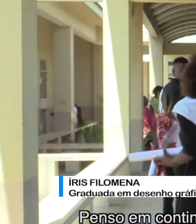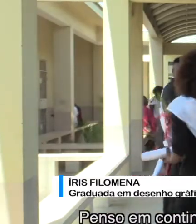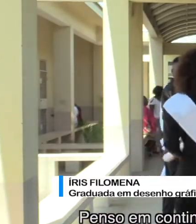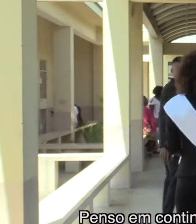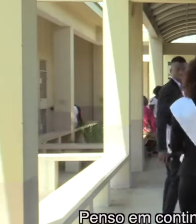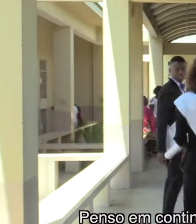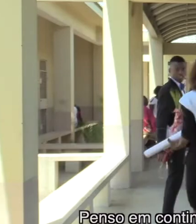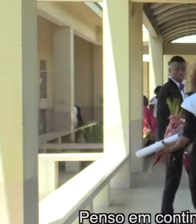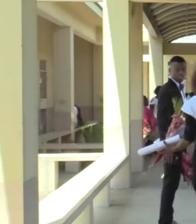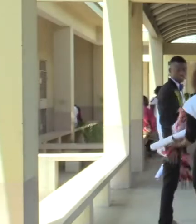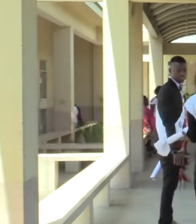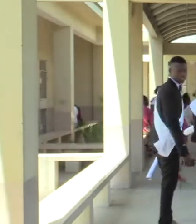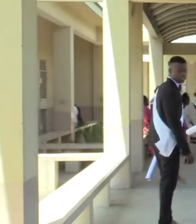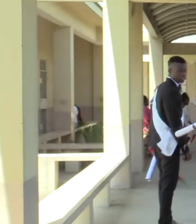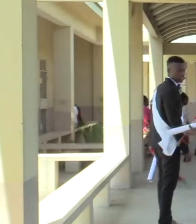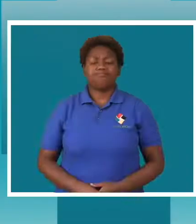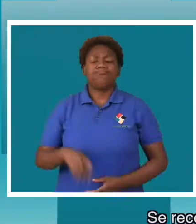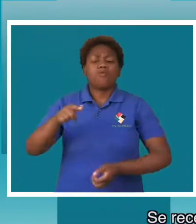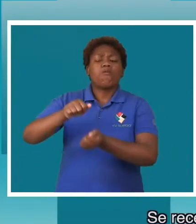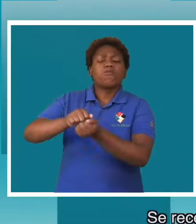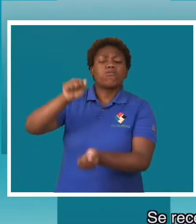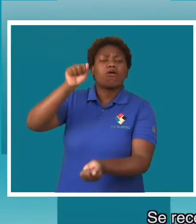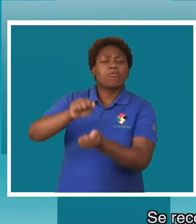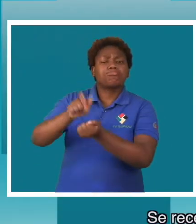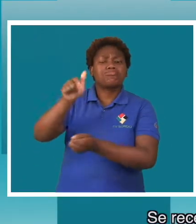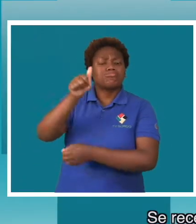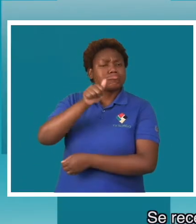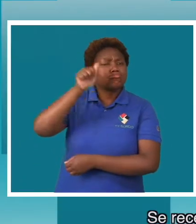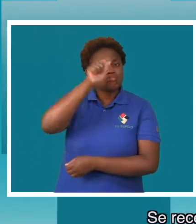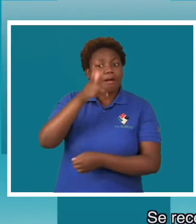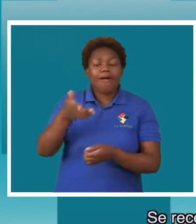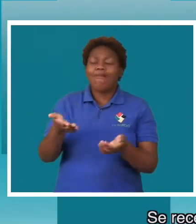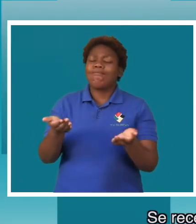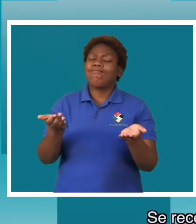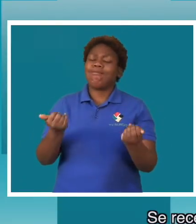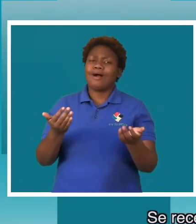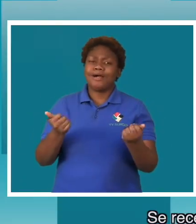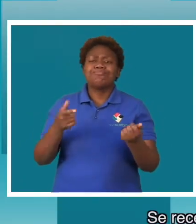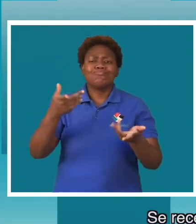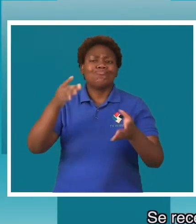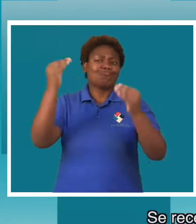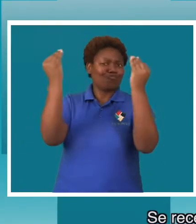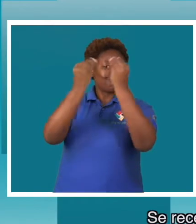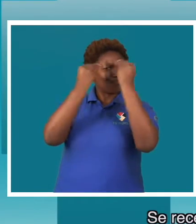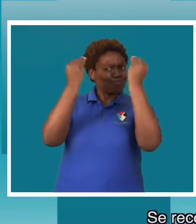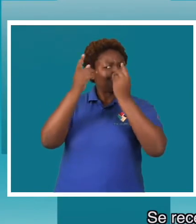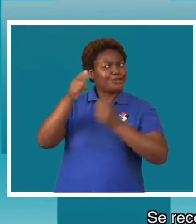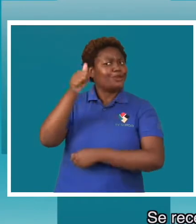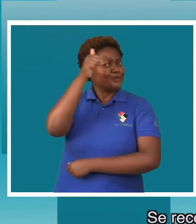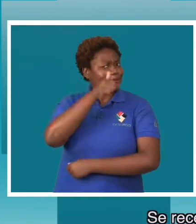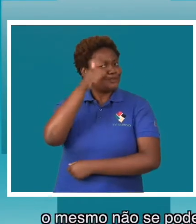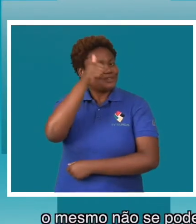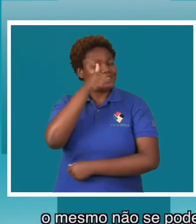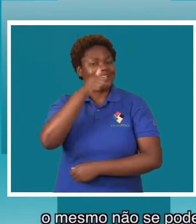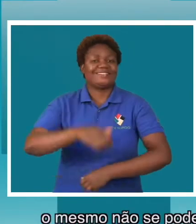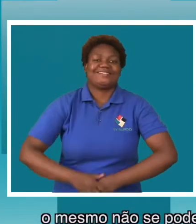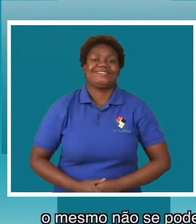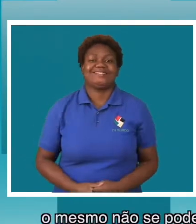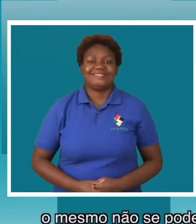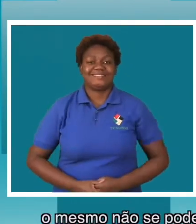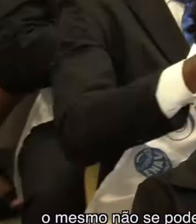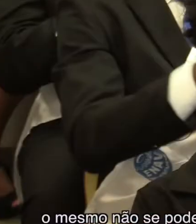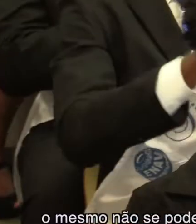primeiro em procurar um emprego. Se receber um diploma no dia da graduação é tarefa fácil e agradável, o